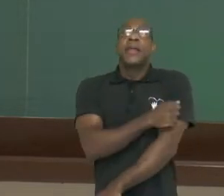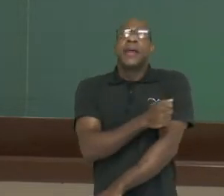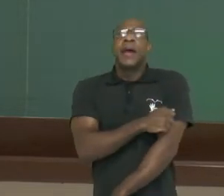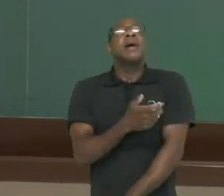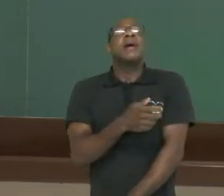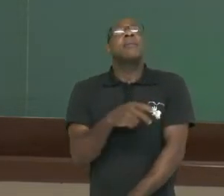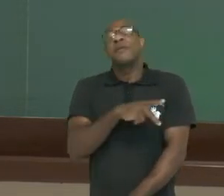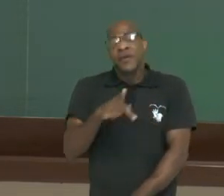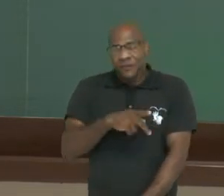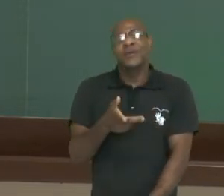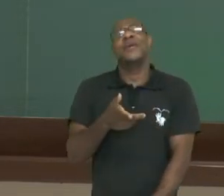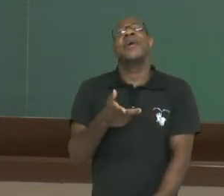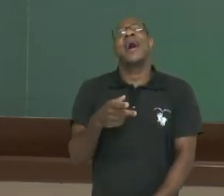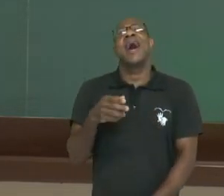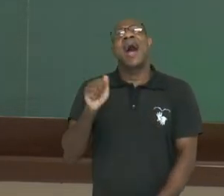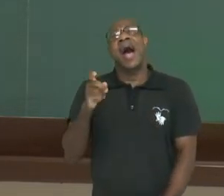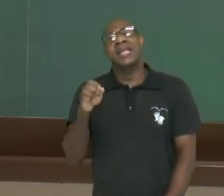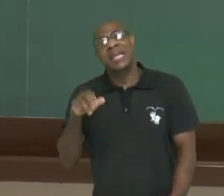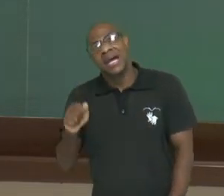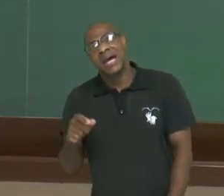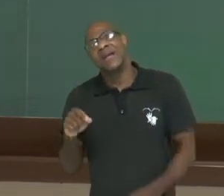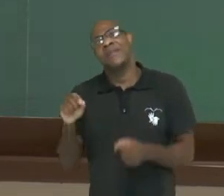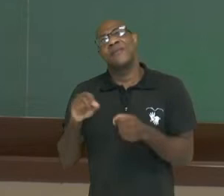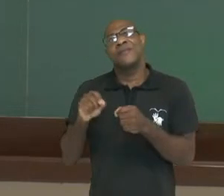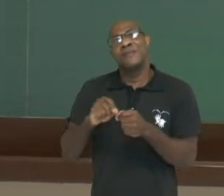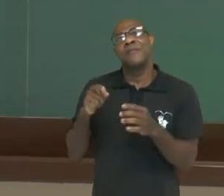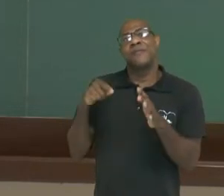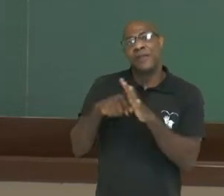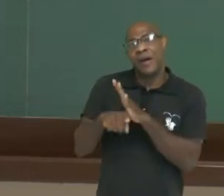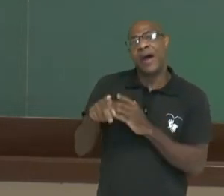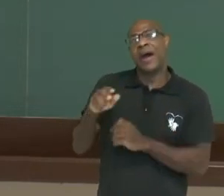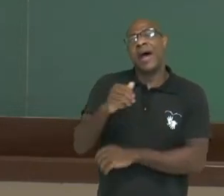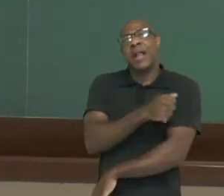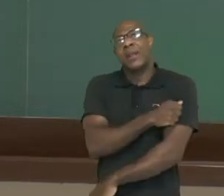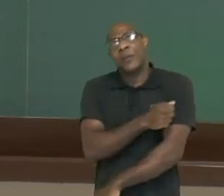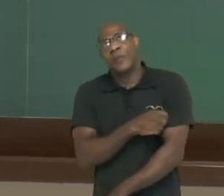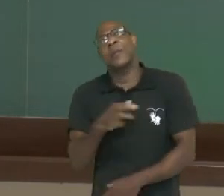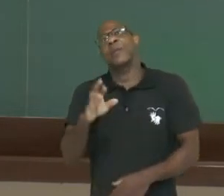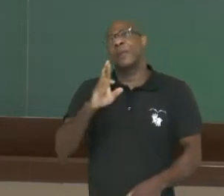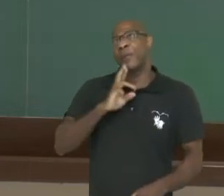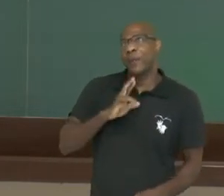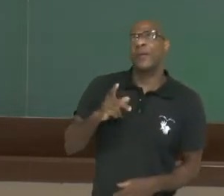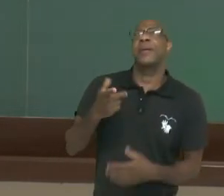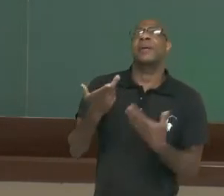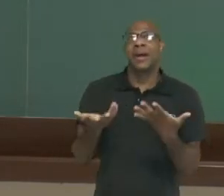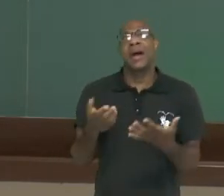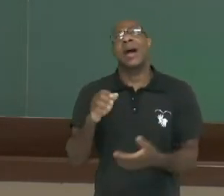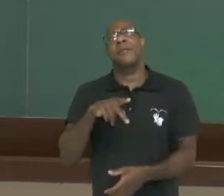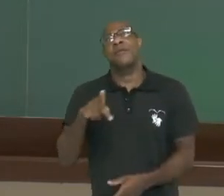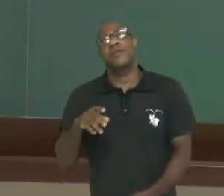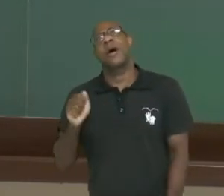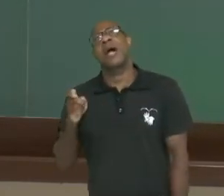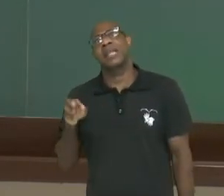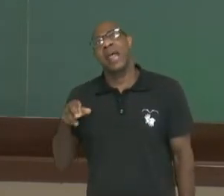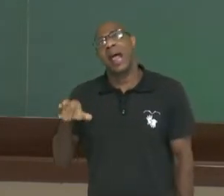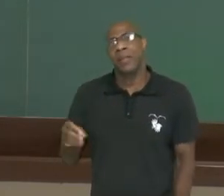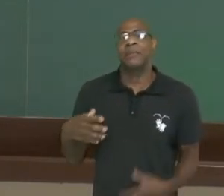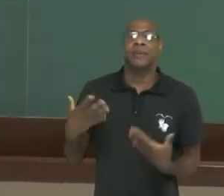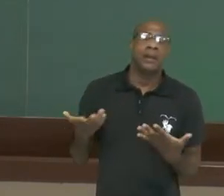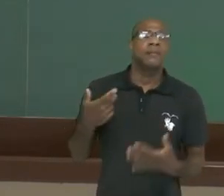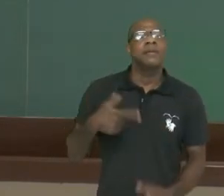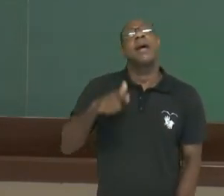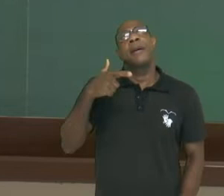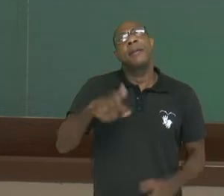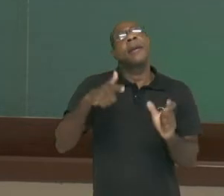com o primeiro aluno e fez a pergunta tal. O aluno respondeu ao professor Adriano. E segue, professor Adriano,